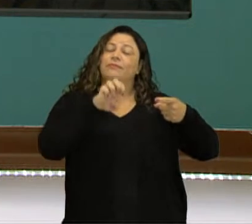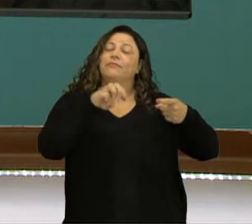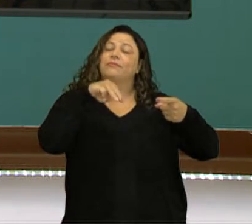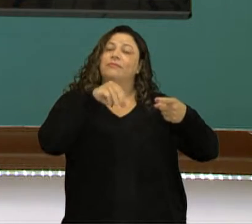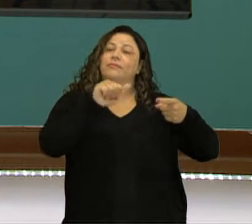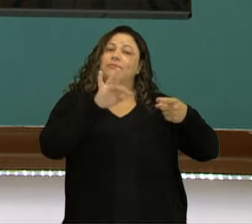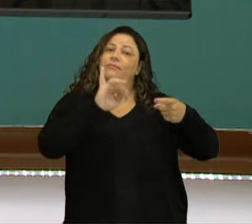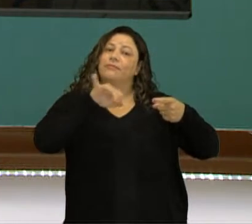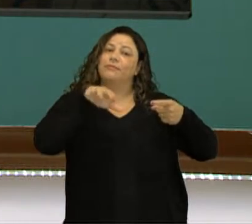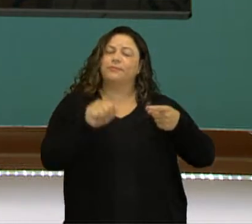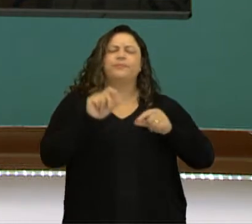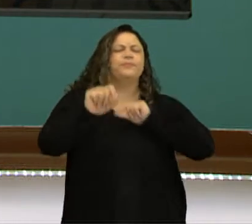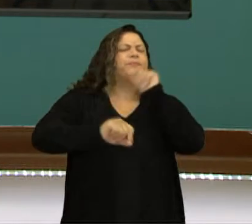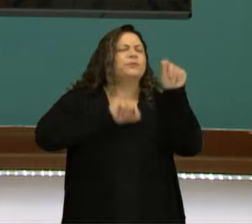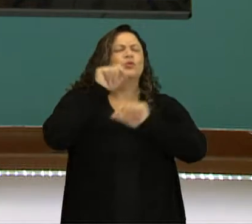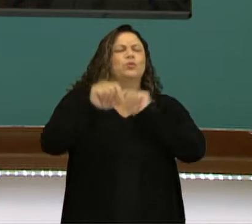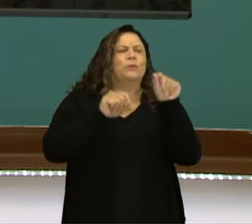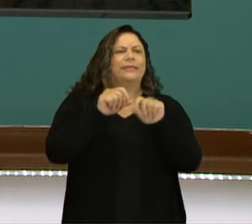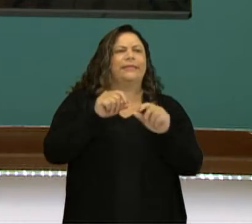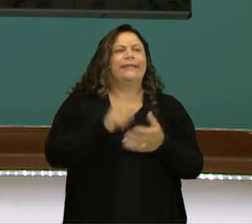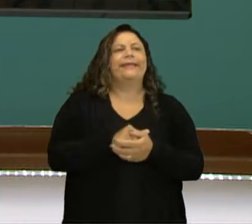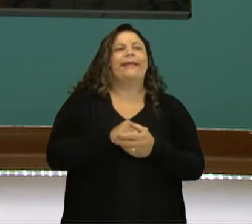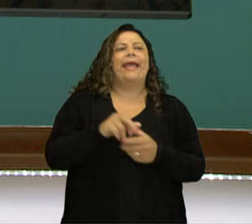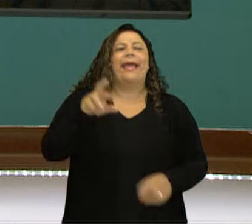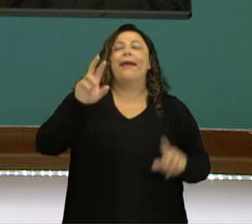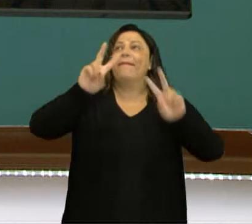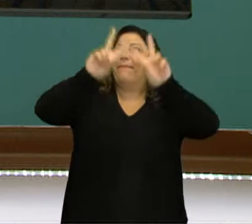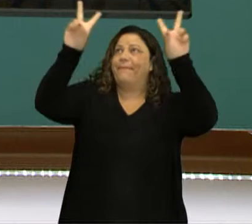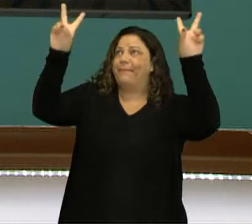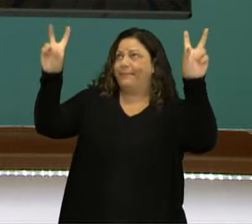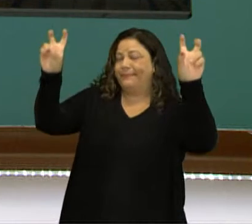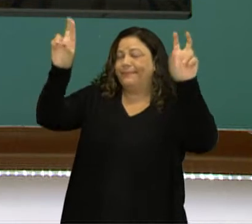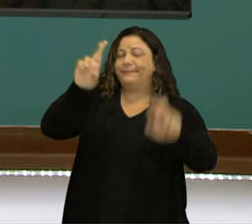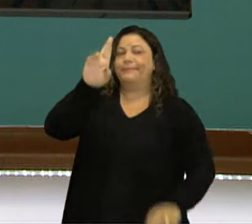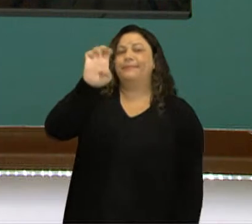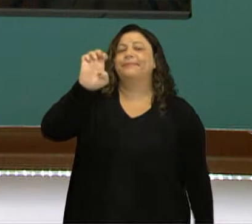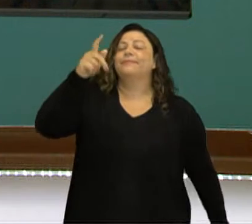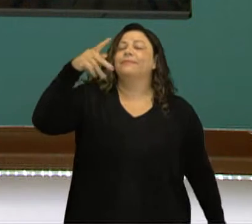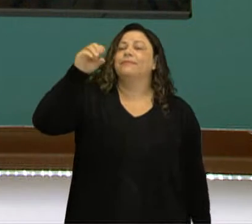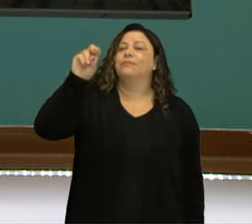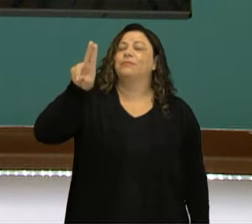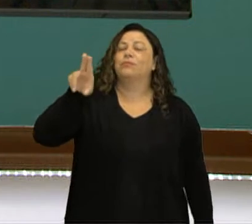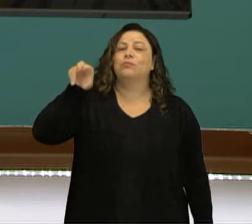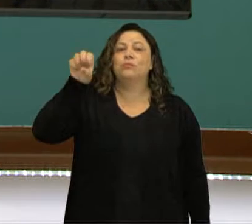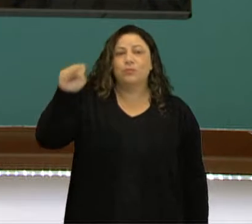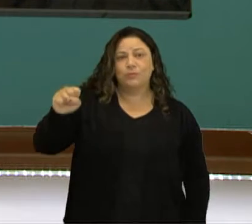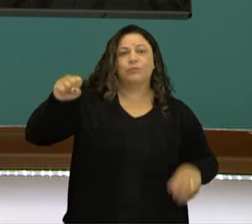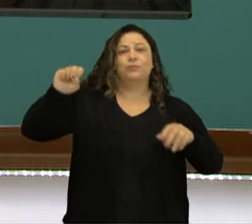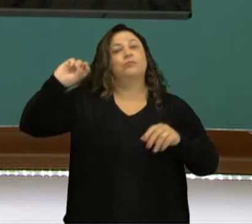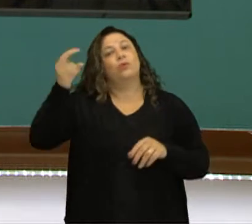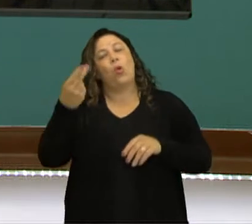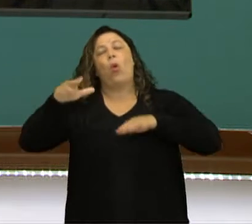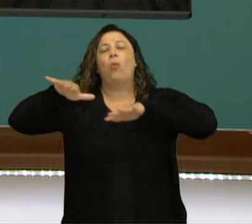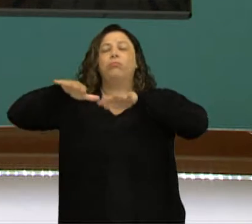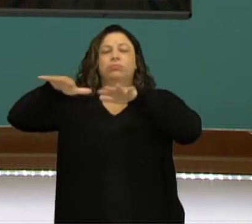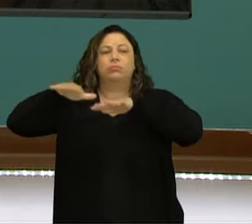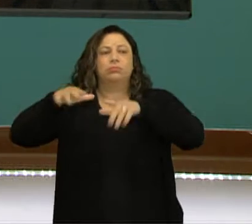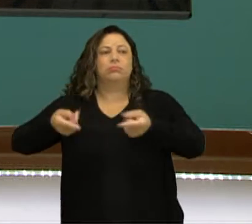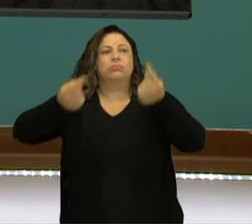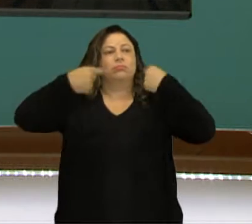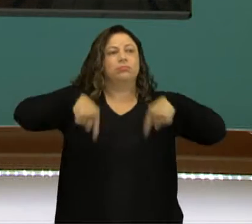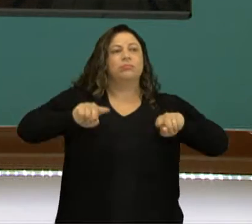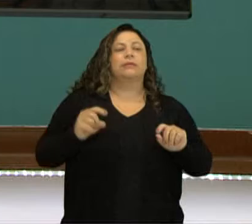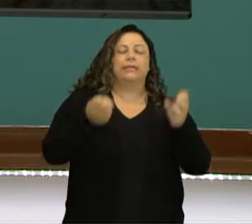movimento, certo? Para descrever o movimento, o observador deve definir um sistema de referência, chamado de